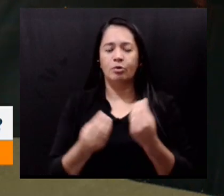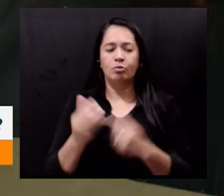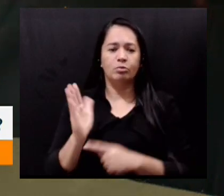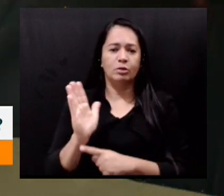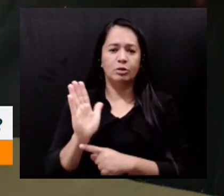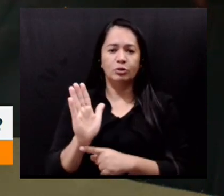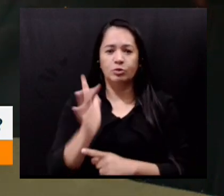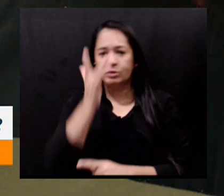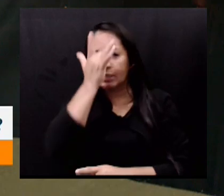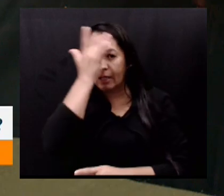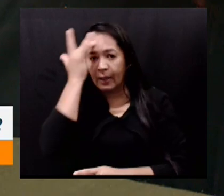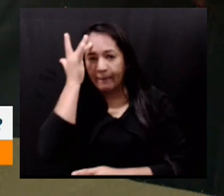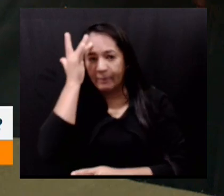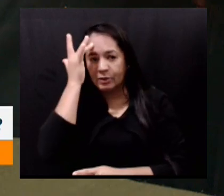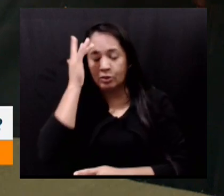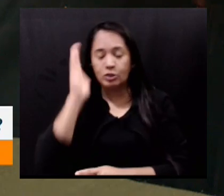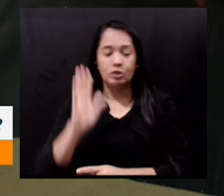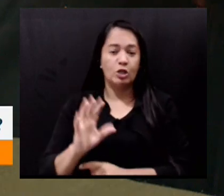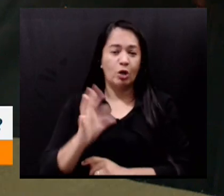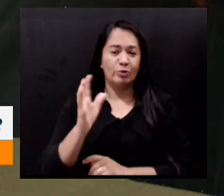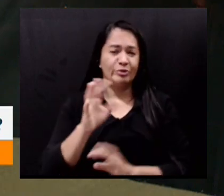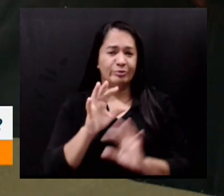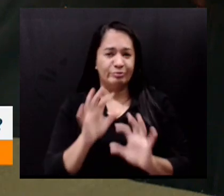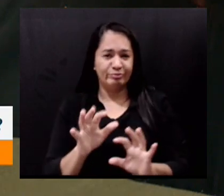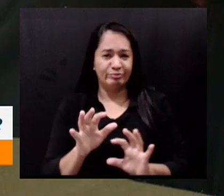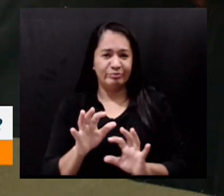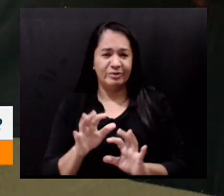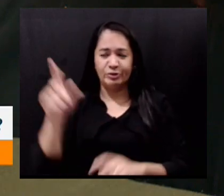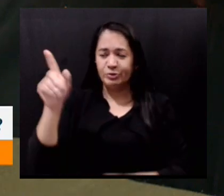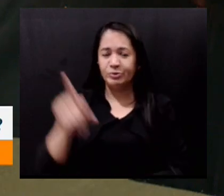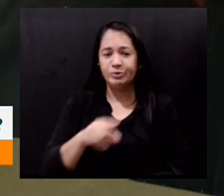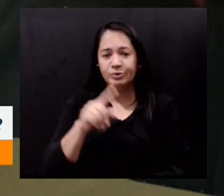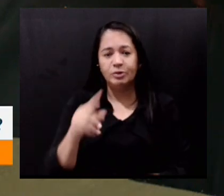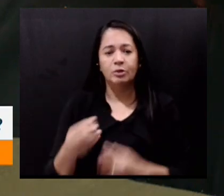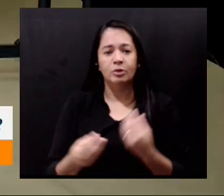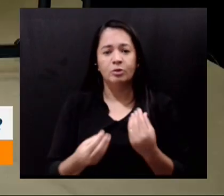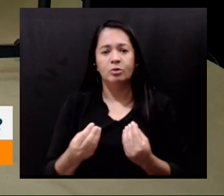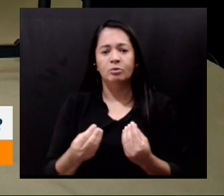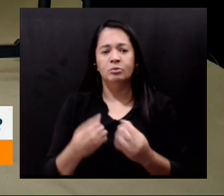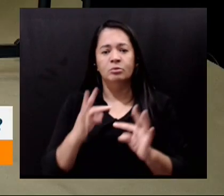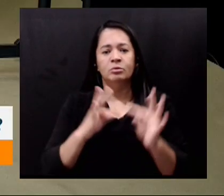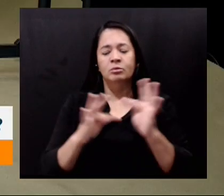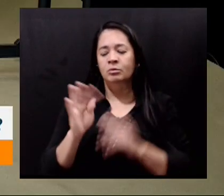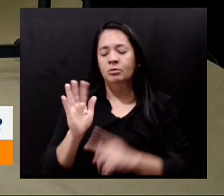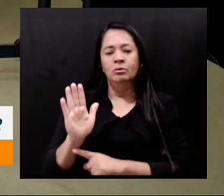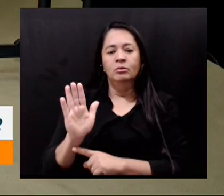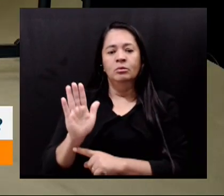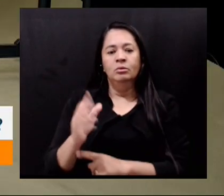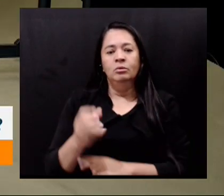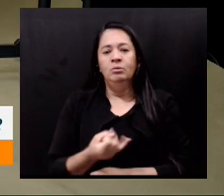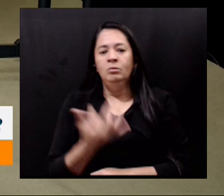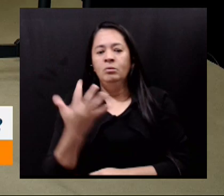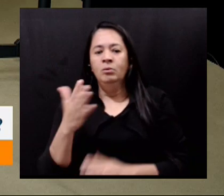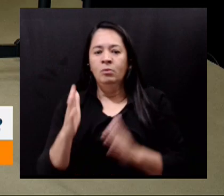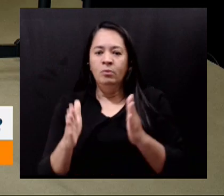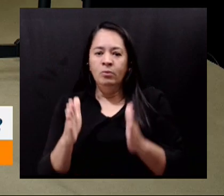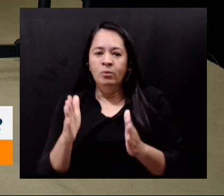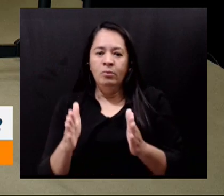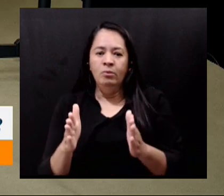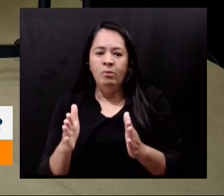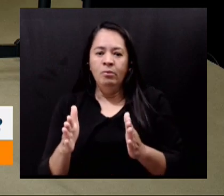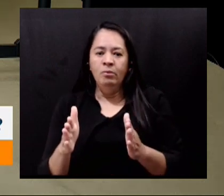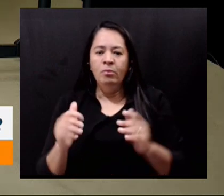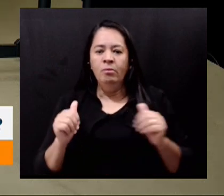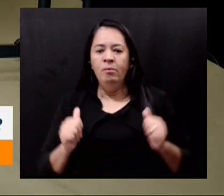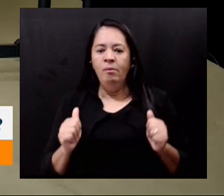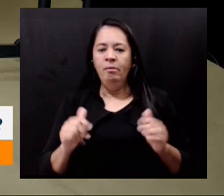passou por essa situação de cancelamento, né? Quais são as fases e qual que é a reação da pessoa? Você já